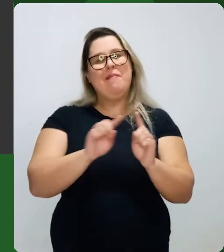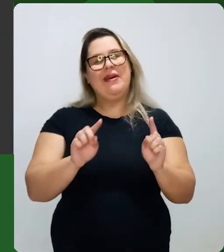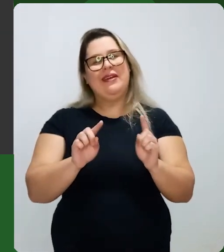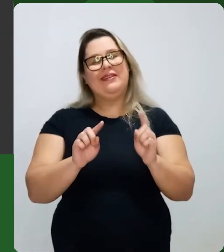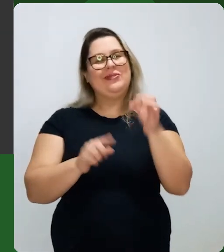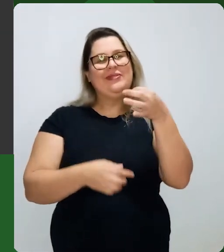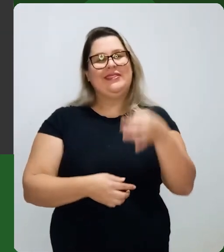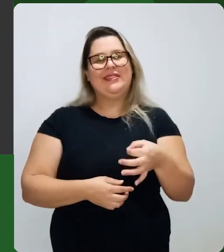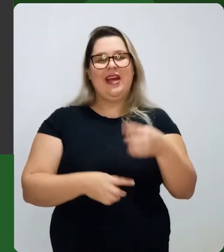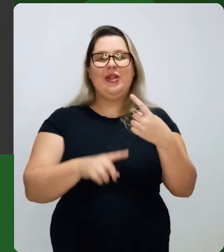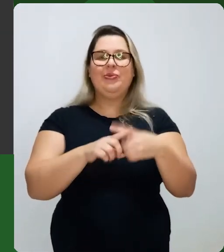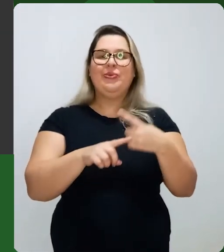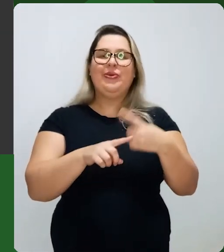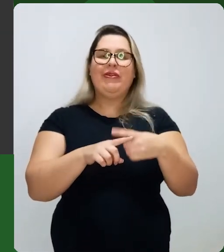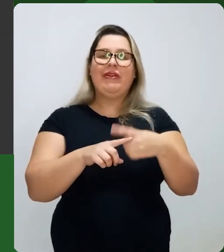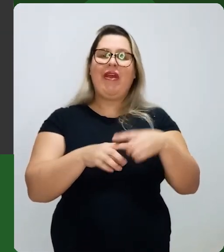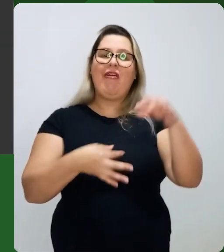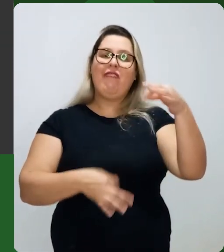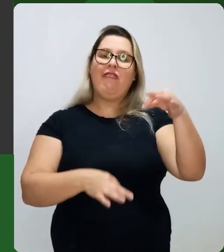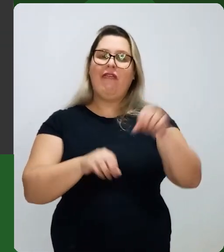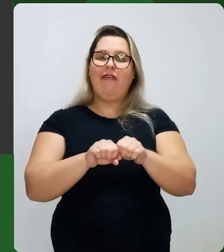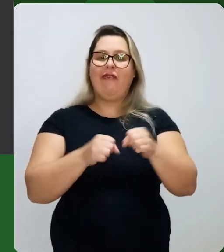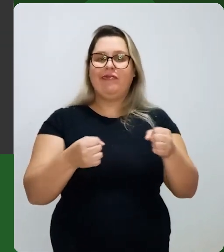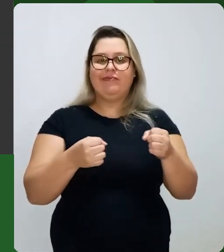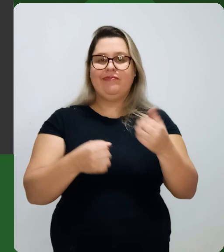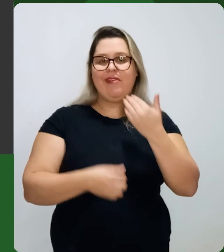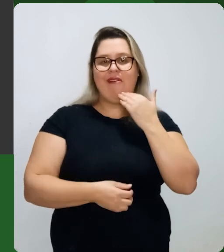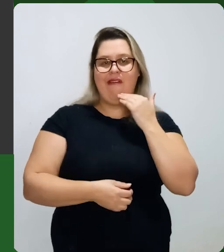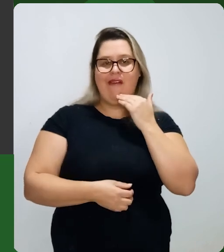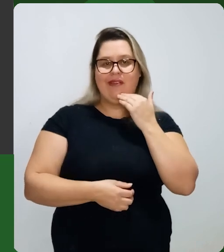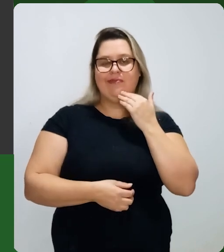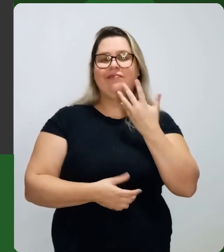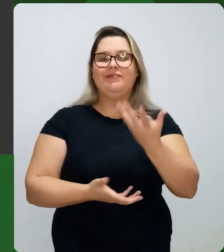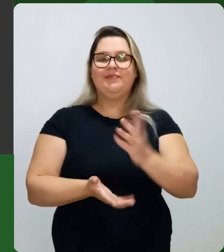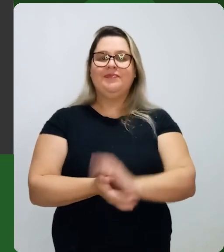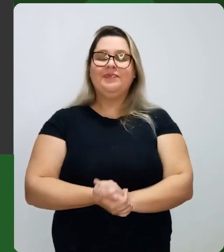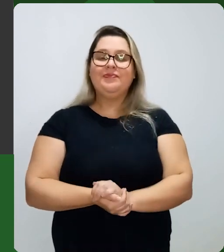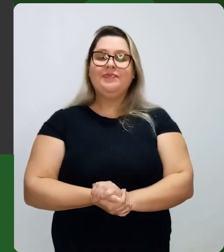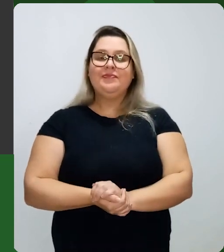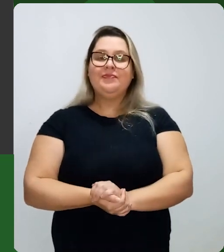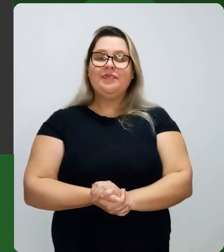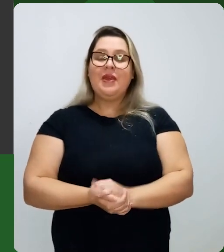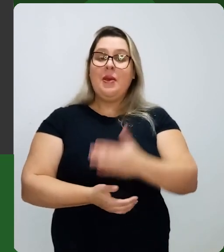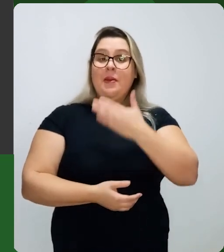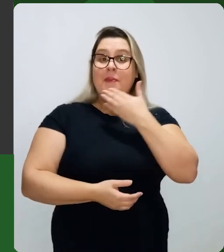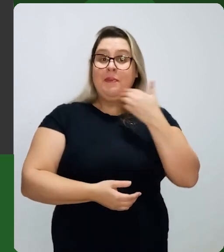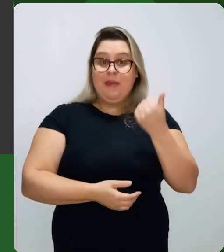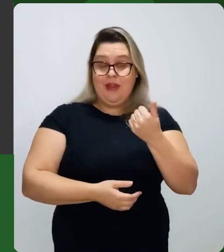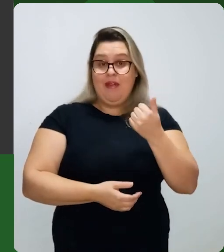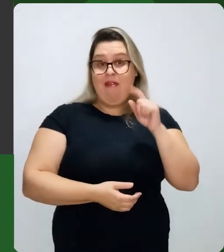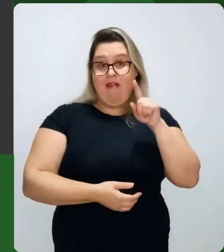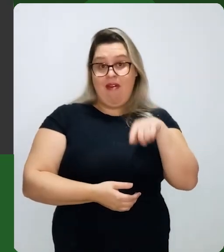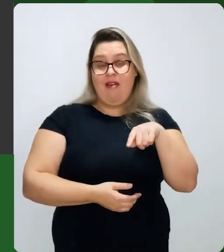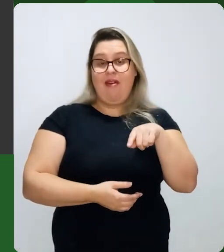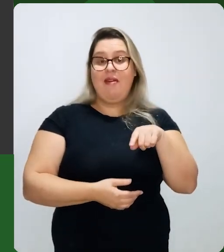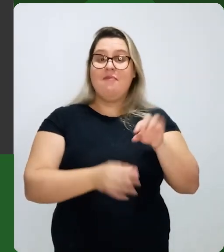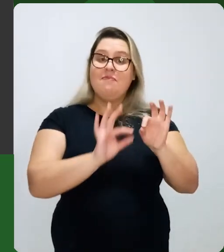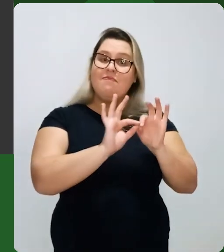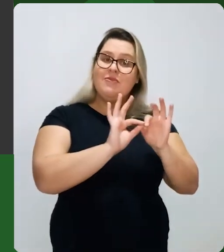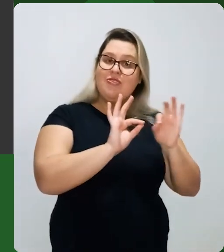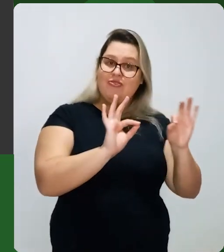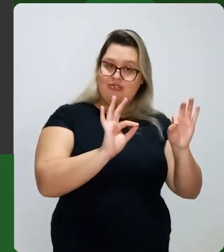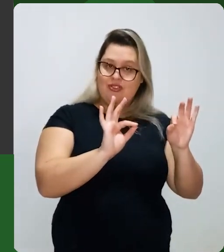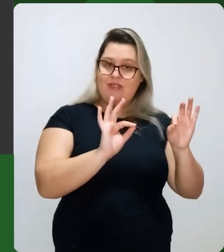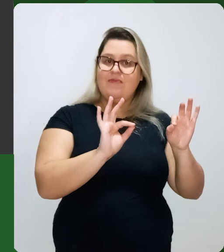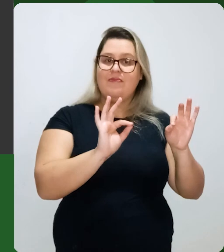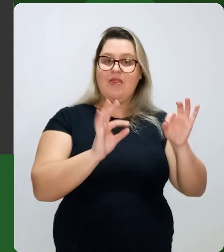ela marcada no centro, não é o aconselhado. Se a gente fizer isso, a gente vai já ficar com uma folha já danificada, né? Então, vai estar amassada.